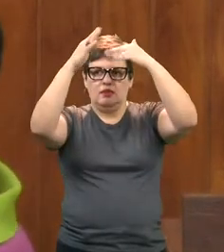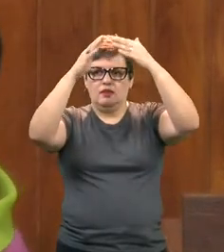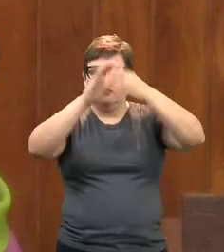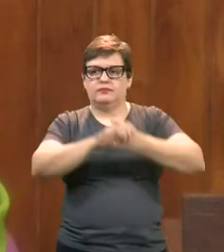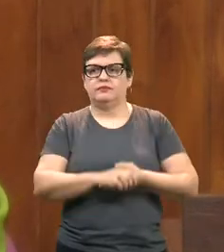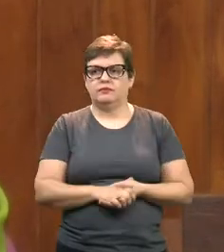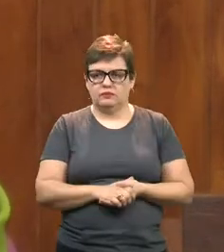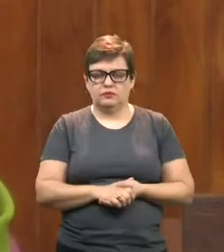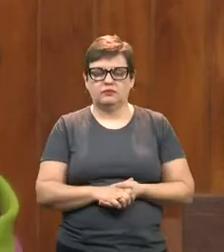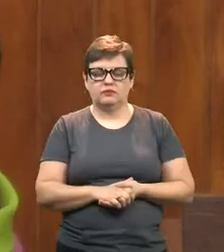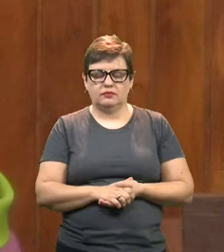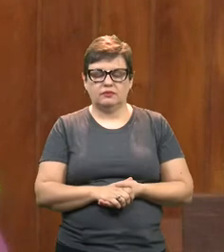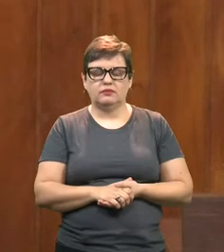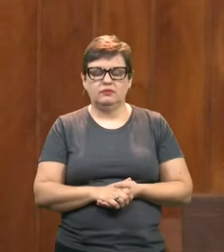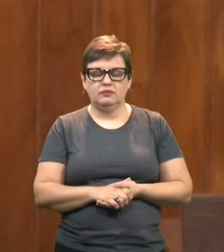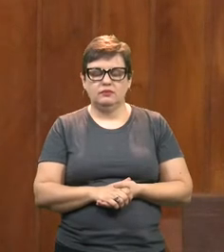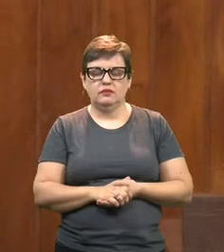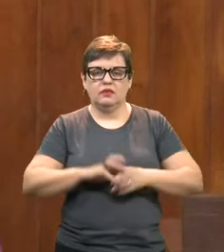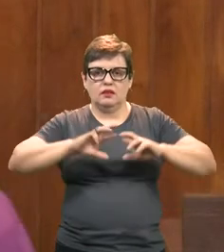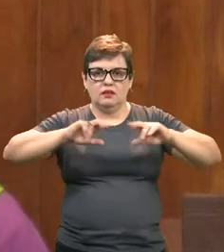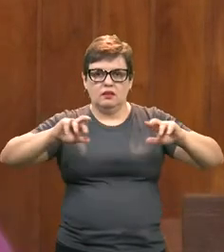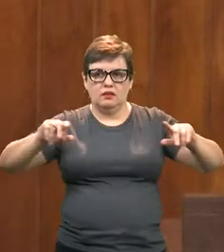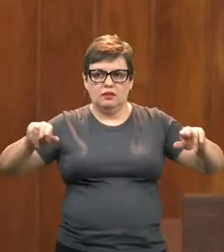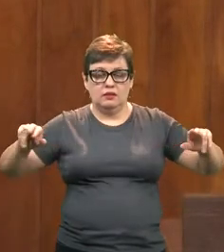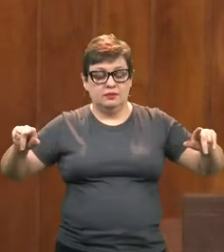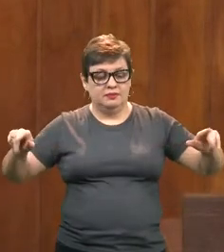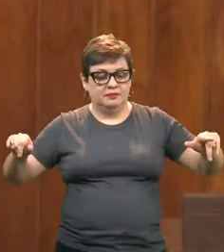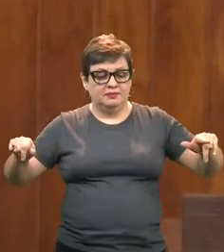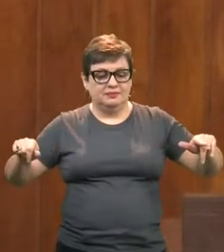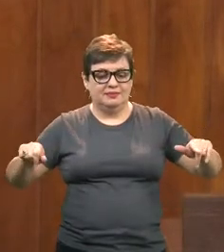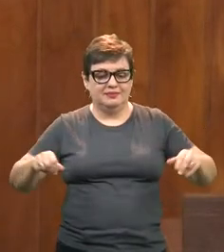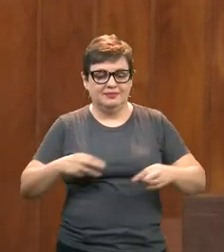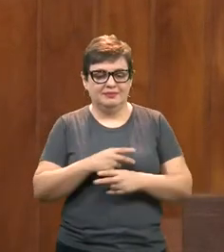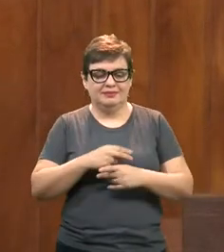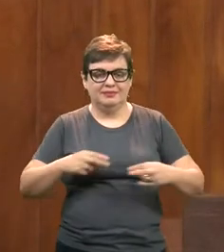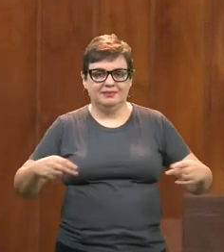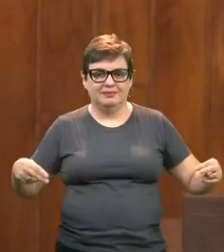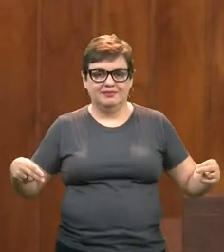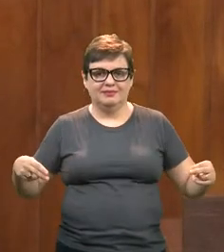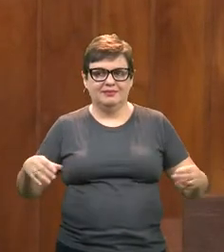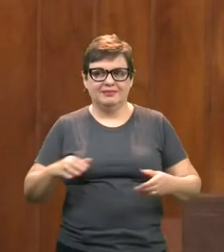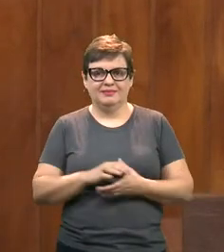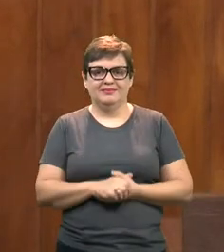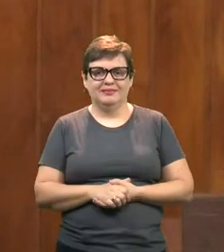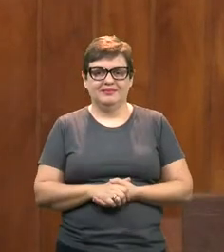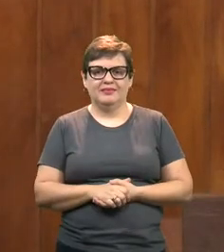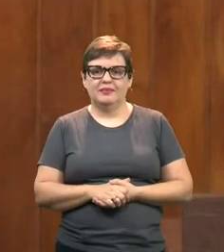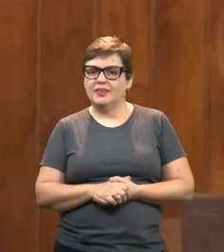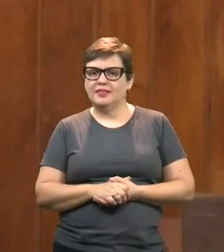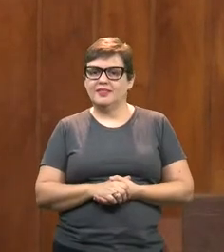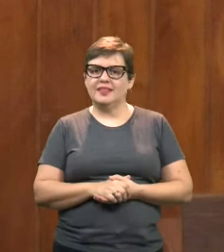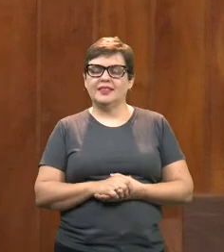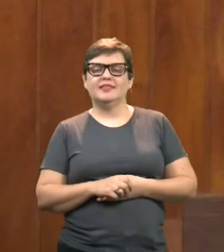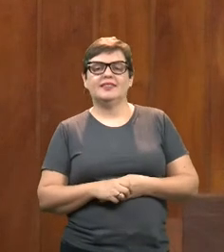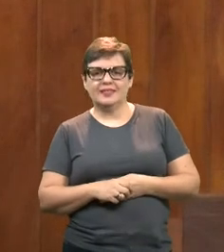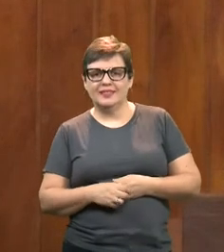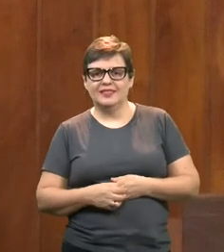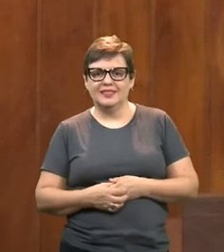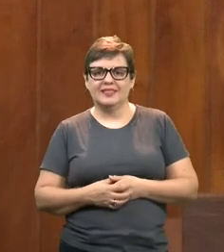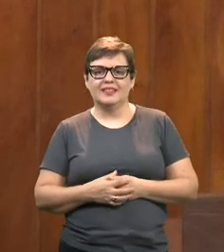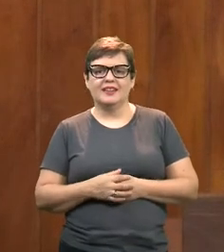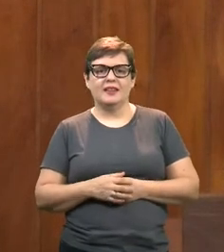Alzheimer, Parkinson, esclerose múltipla e outras patologias neurodegenerativas é uma